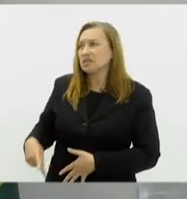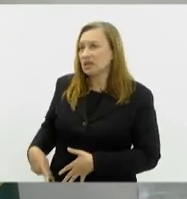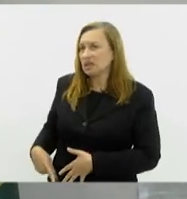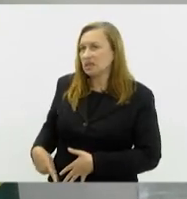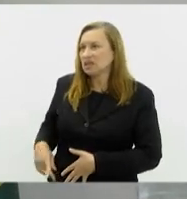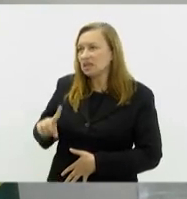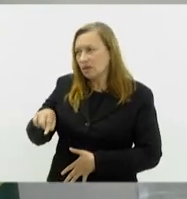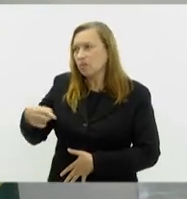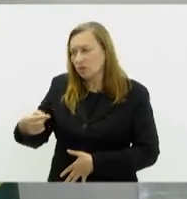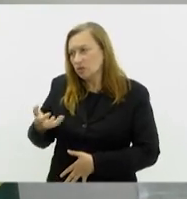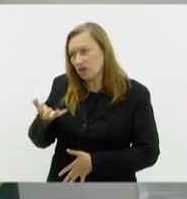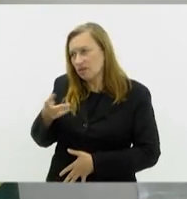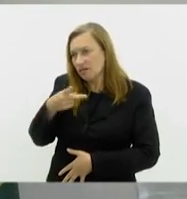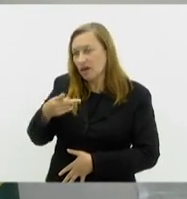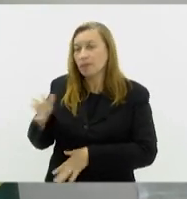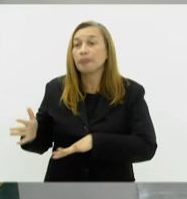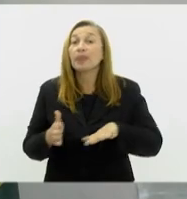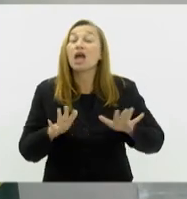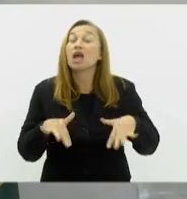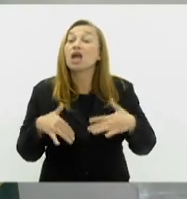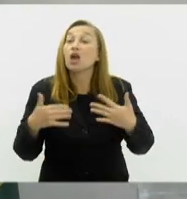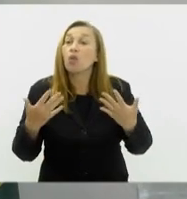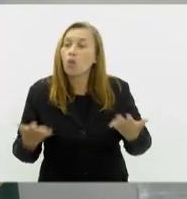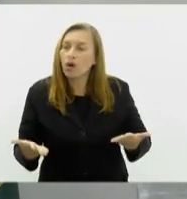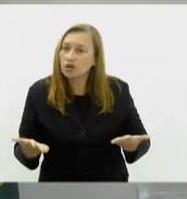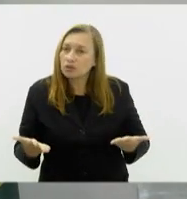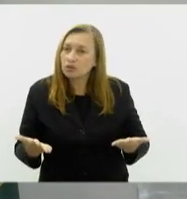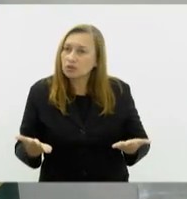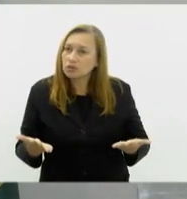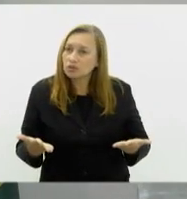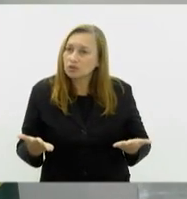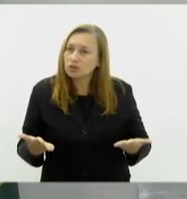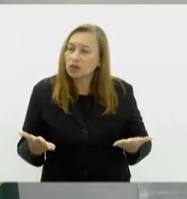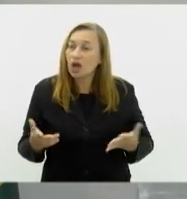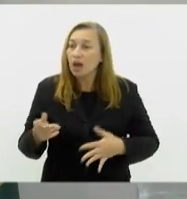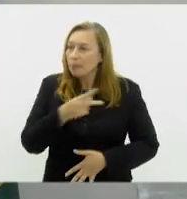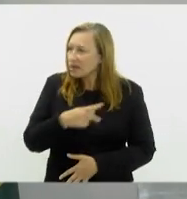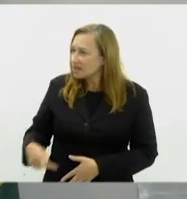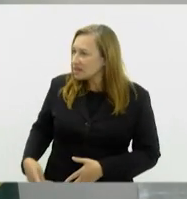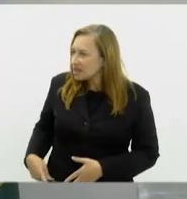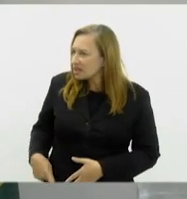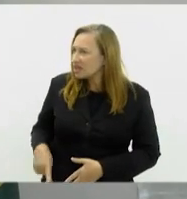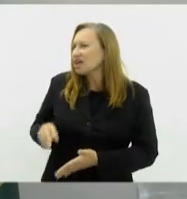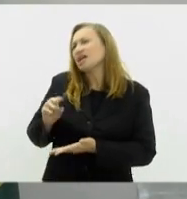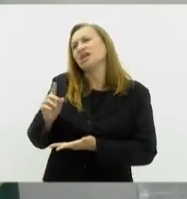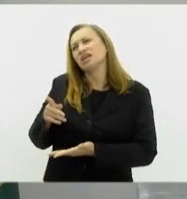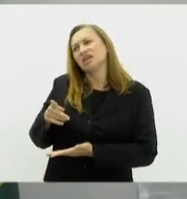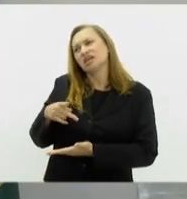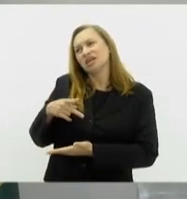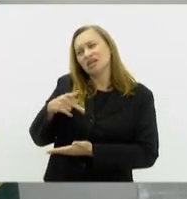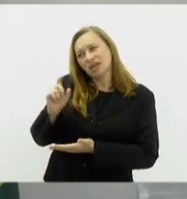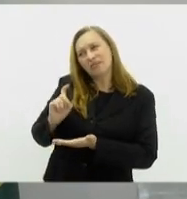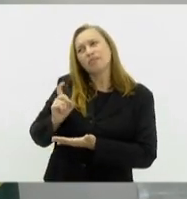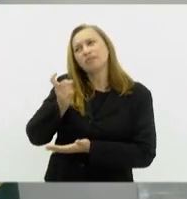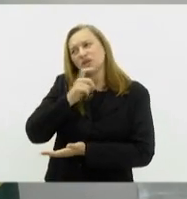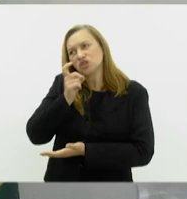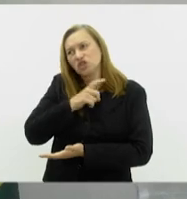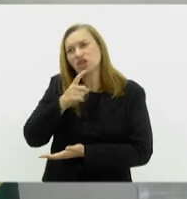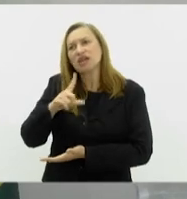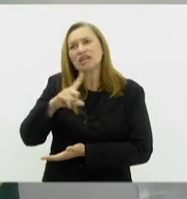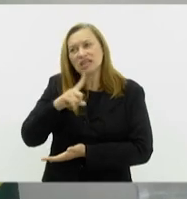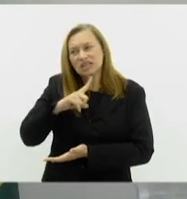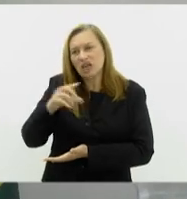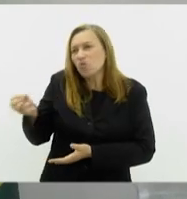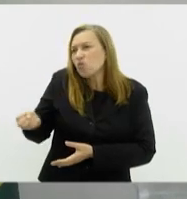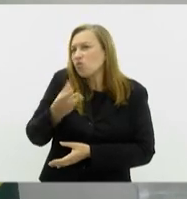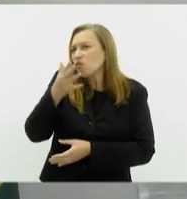depois dele favor enquanto é presidente que presidente de Voss exelência está faltando com a verdade não foi isso se tem um voto novo